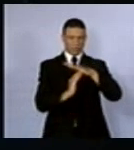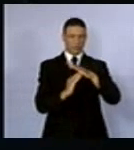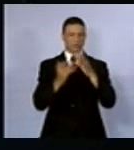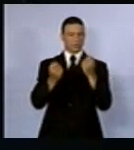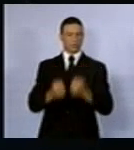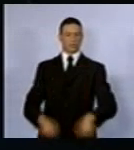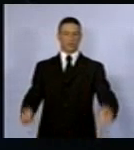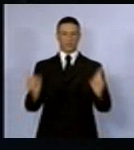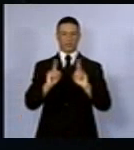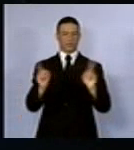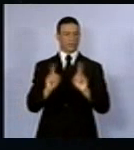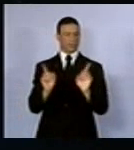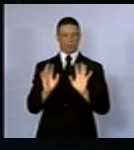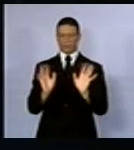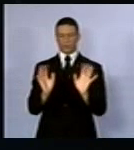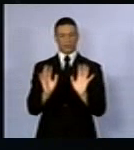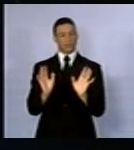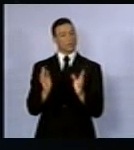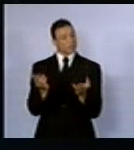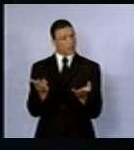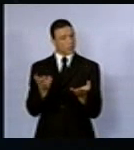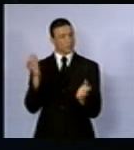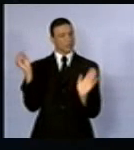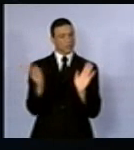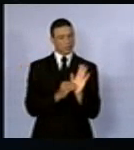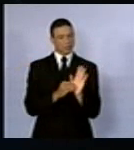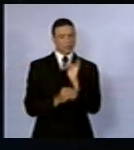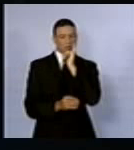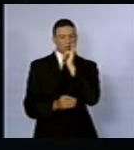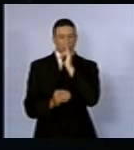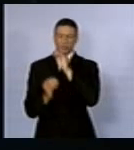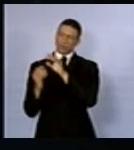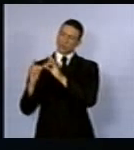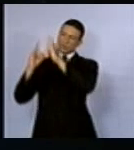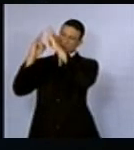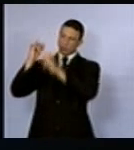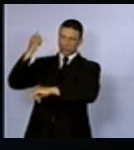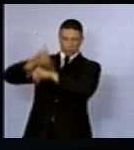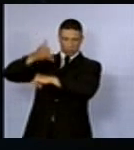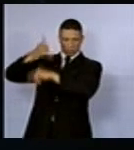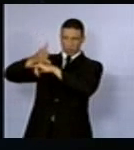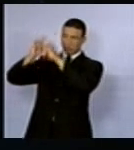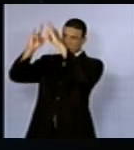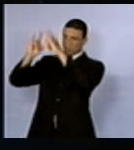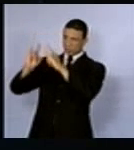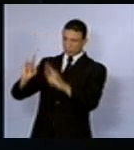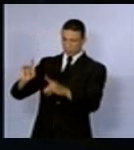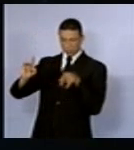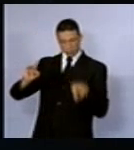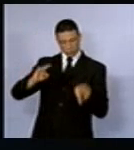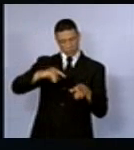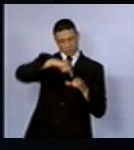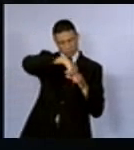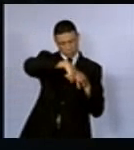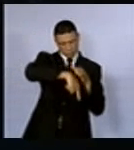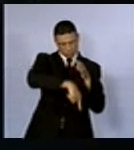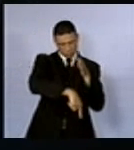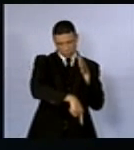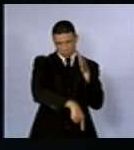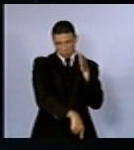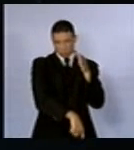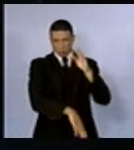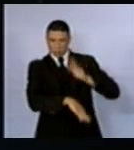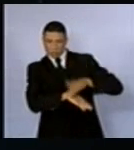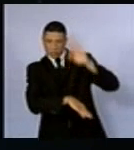é um limite de prevenção, o limite de prevenção está bem acima. Então, descermos ainda mais nesse limite de prevenção,